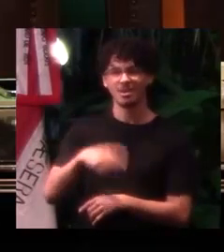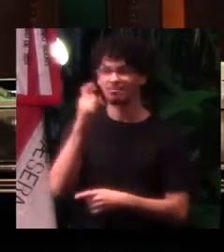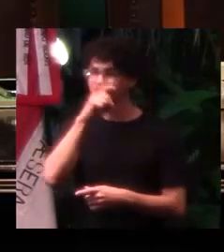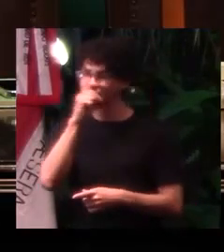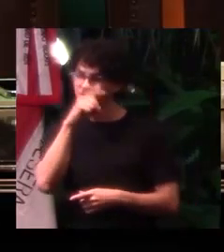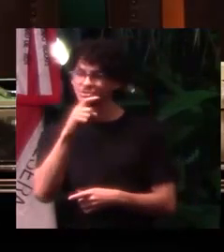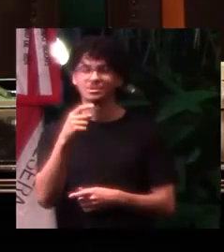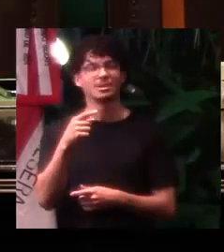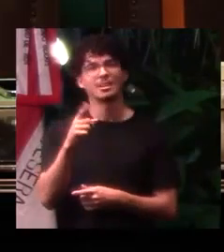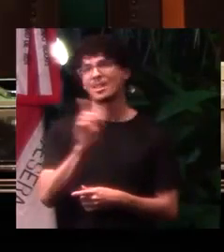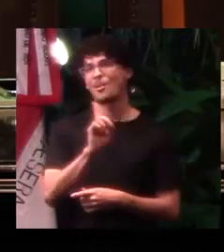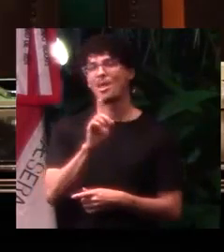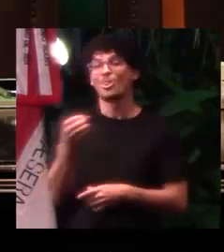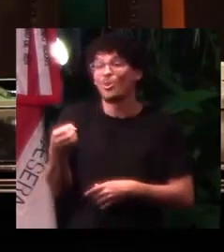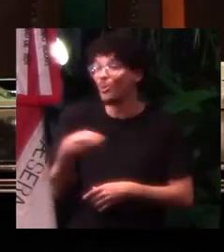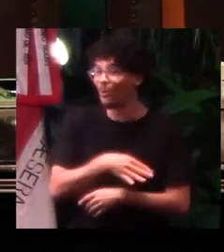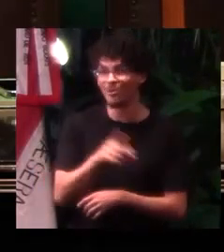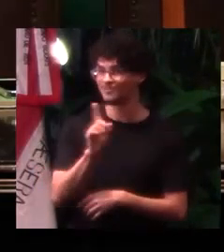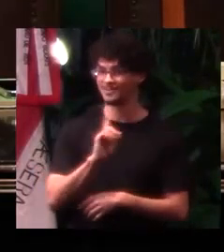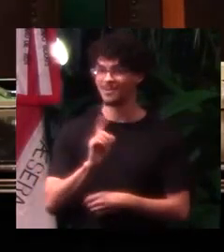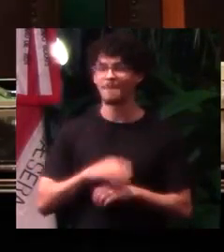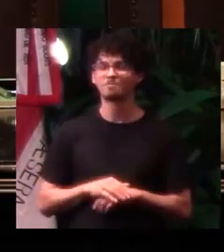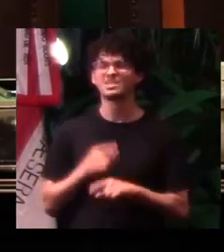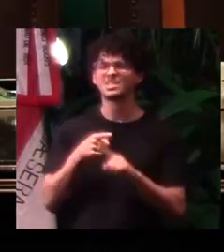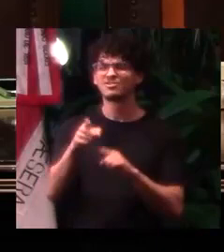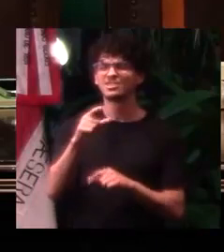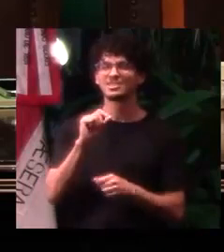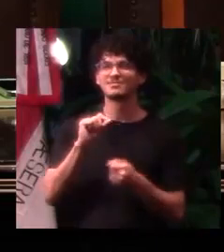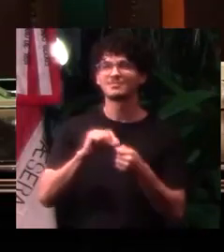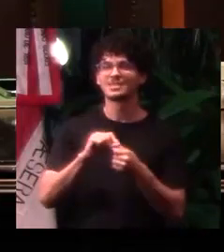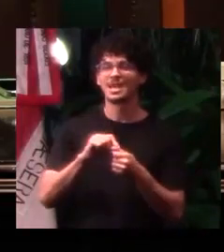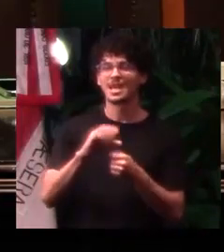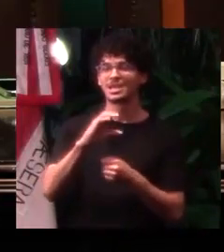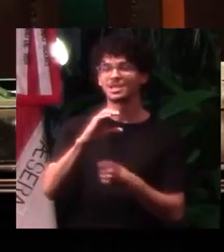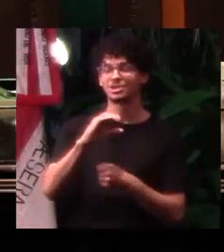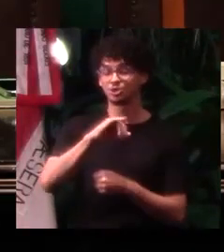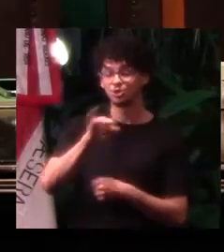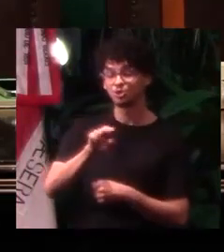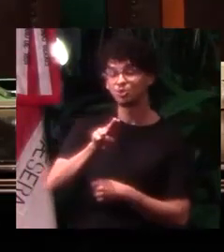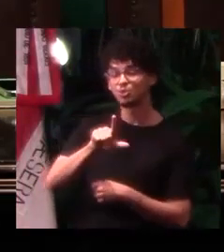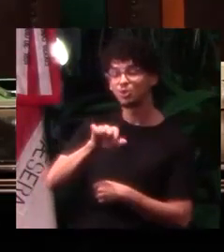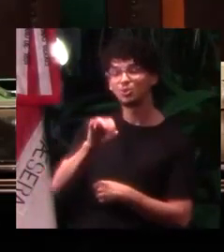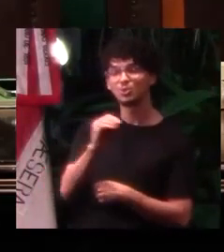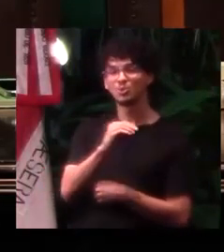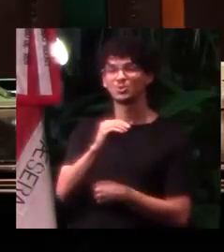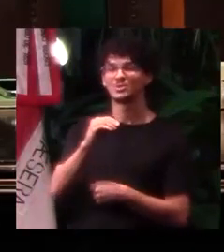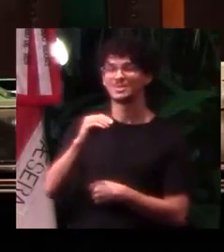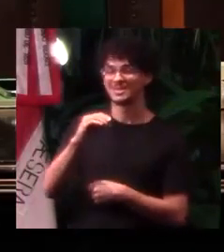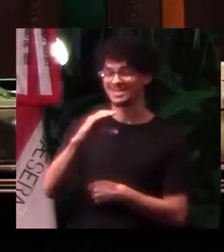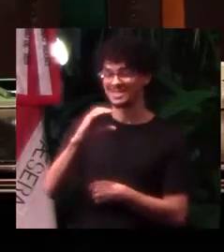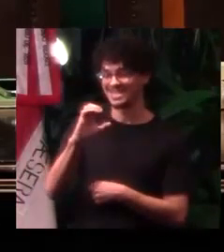news tem... Se vocês pegarem o Júlio César de Shakespeare, lá tem uma fake news muito